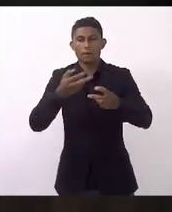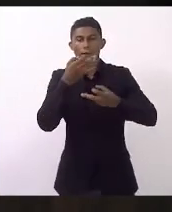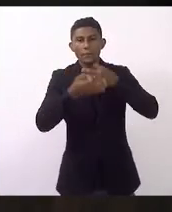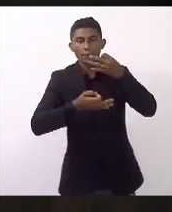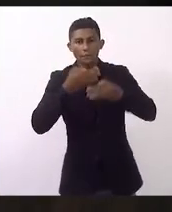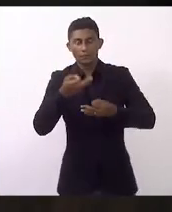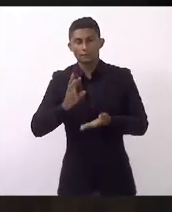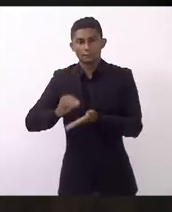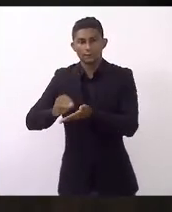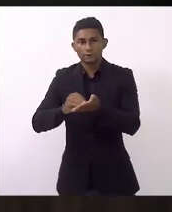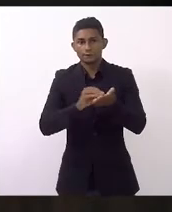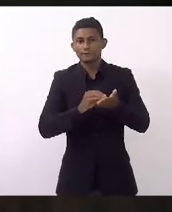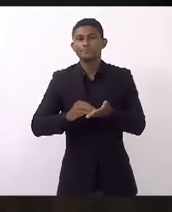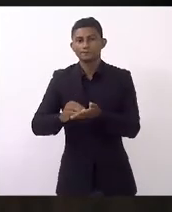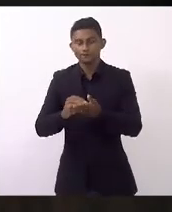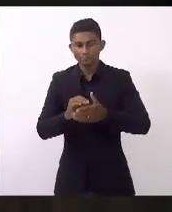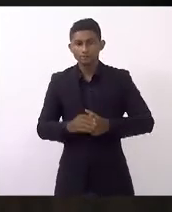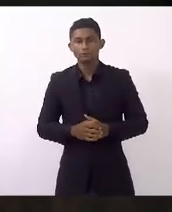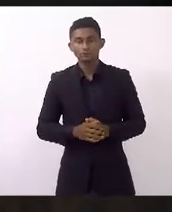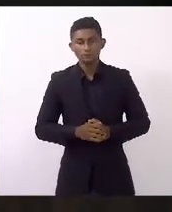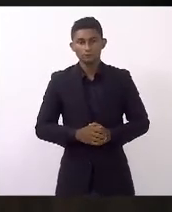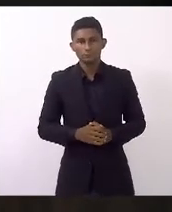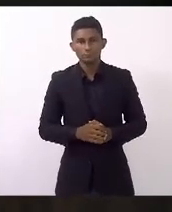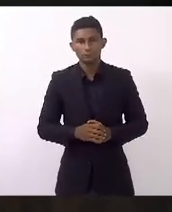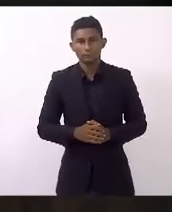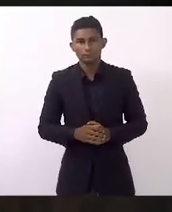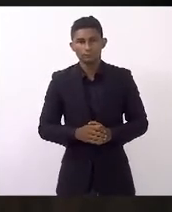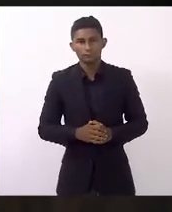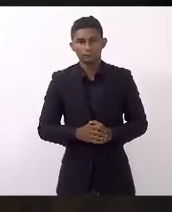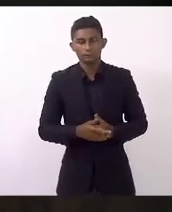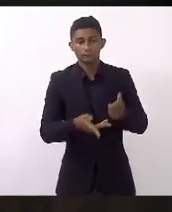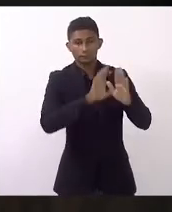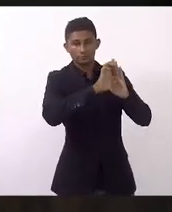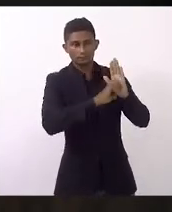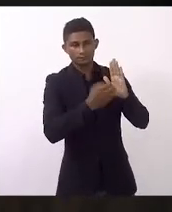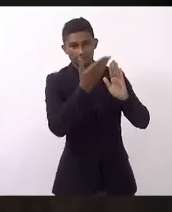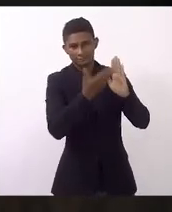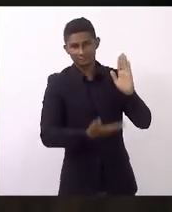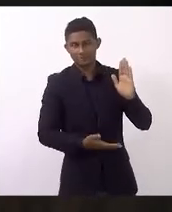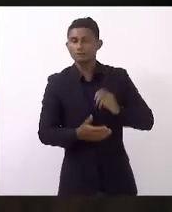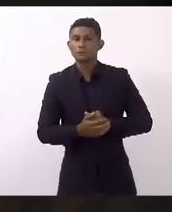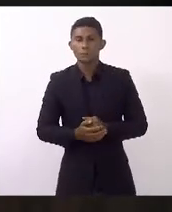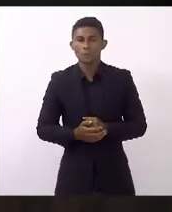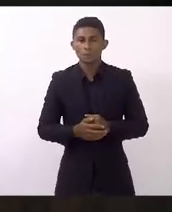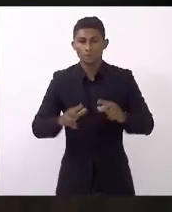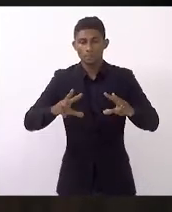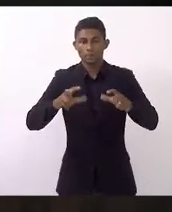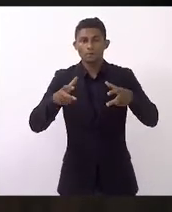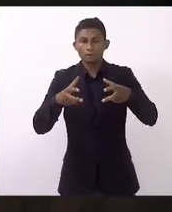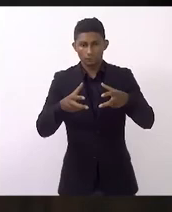social, de orçamento, finanças, fiscalização financeira e controle às emendas de plenário. Para emitir parecer